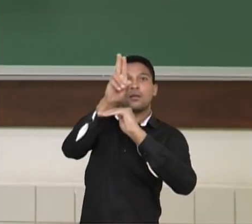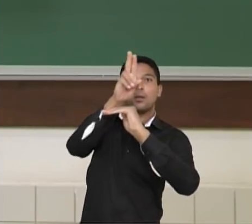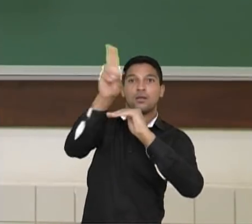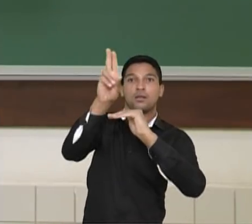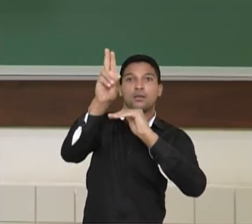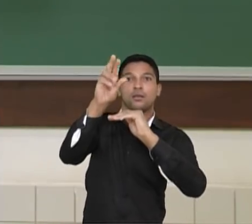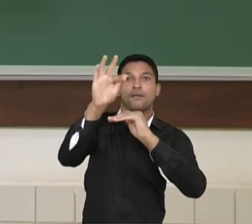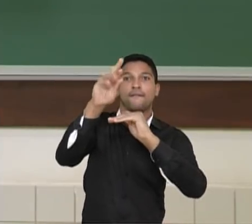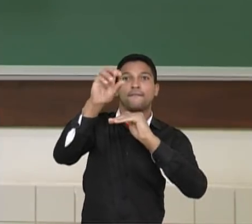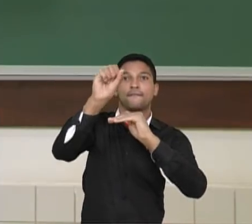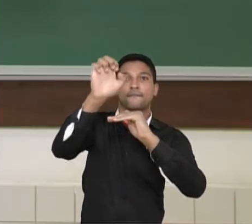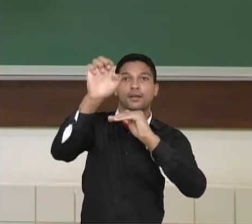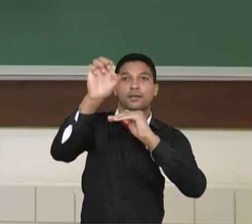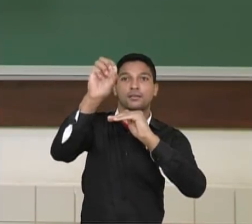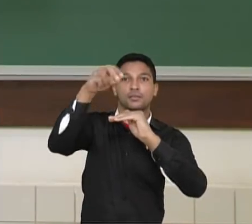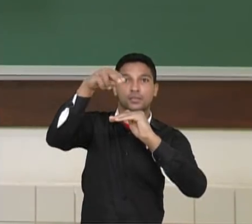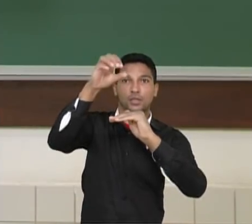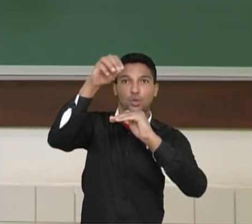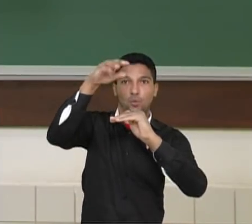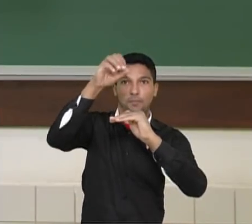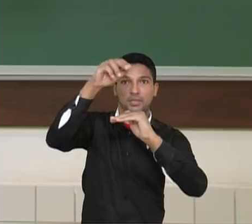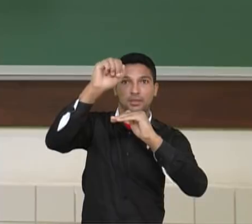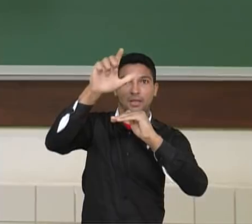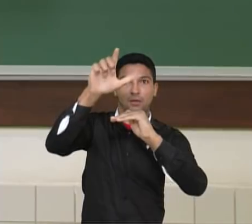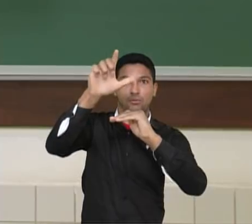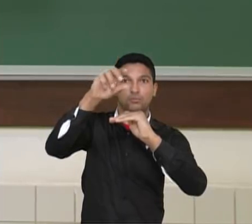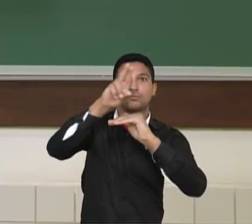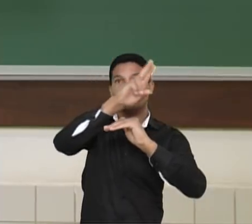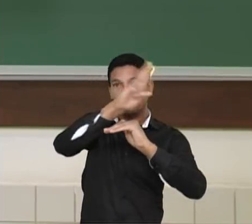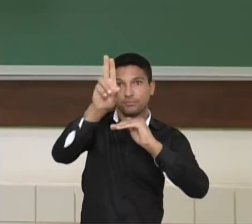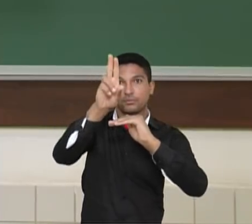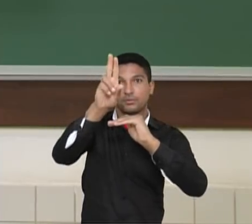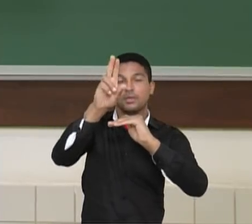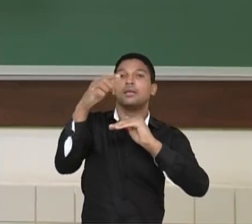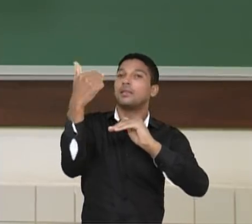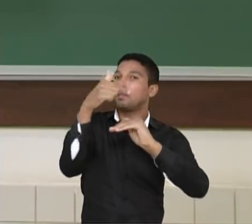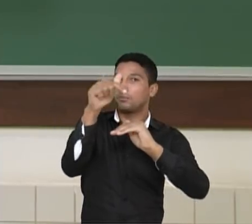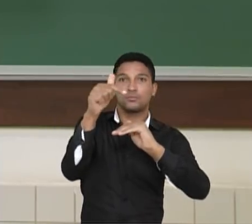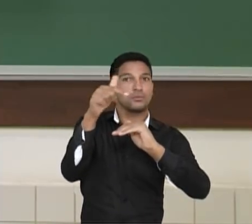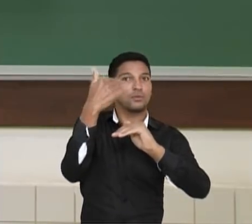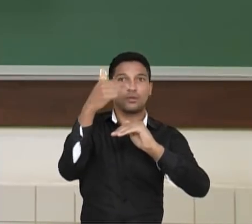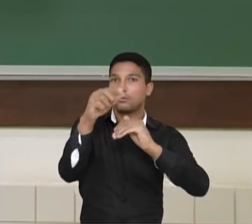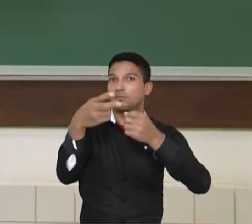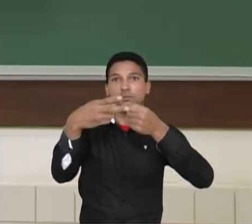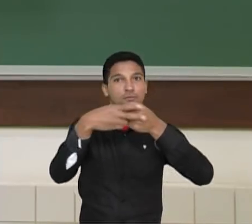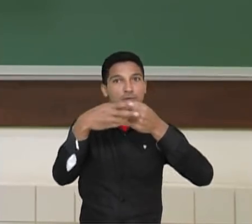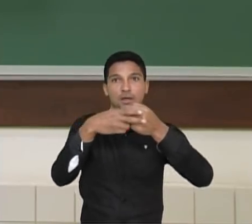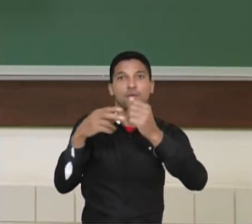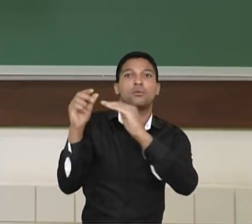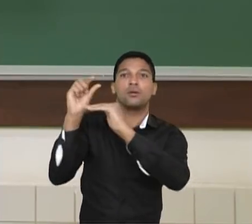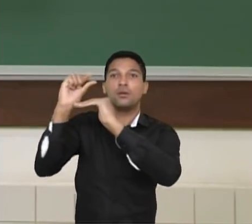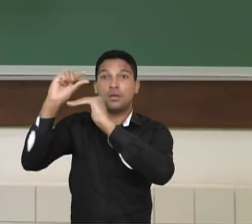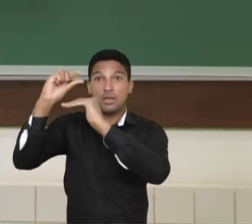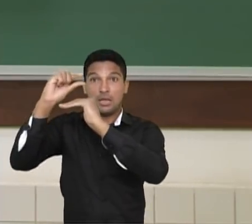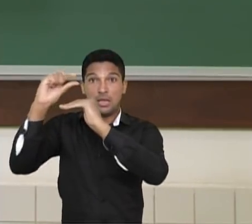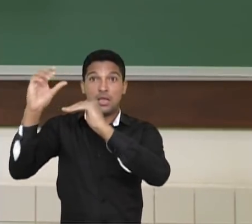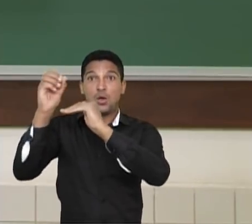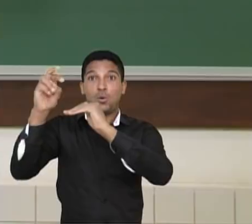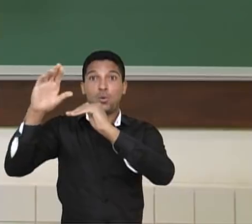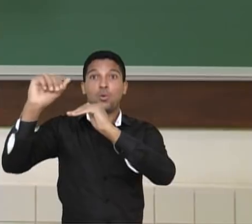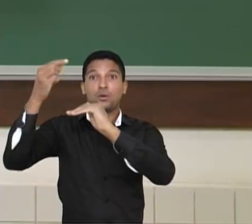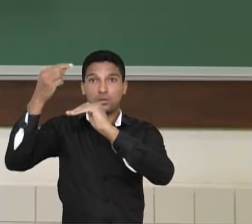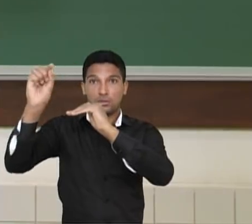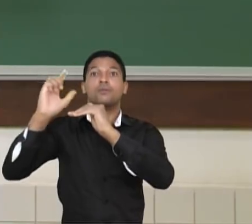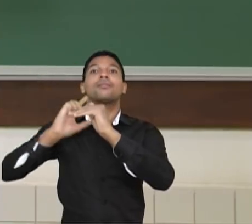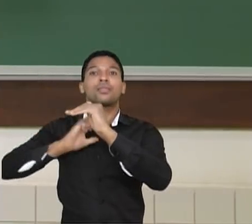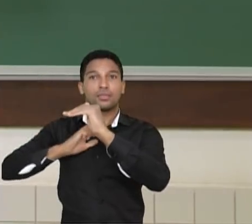verbo. Oração precisa ter a presença de um verbo para ser configurado como uma oração. E